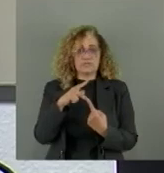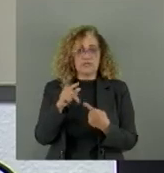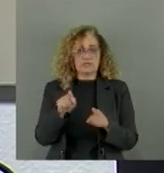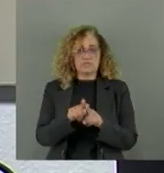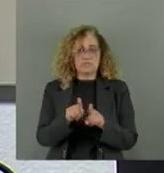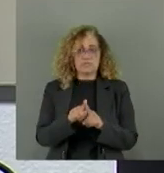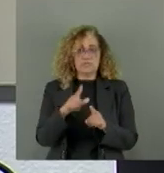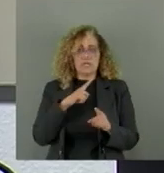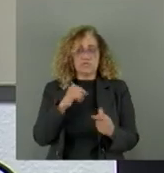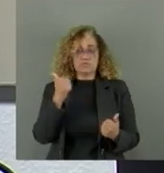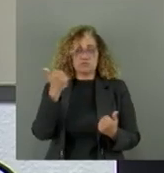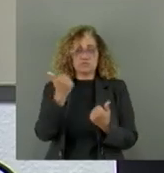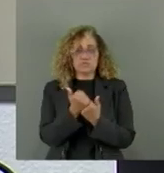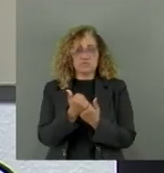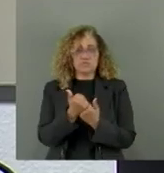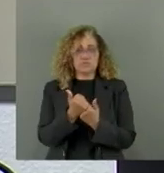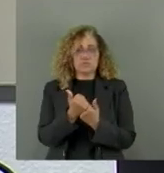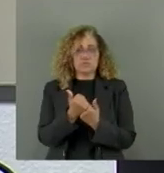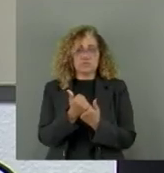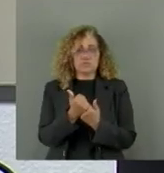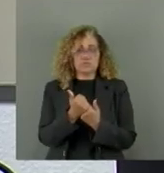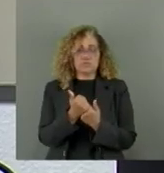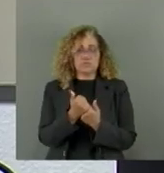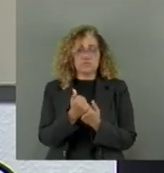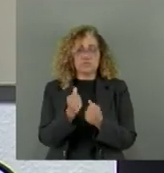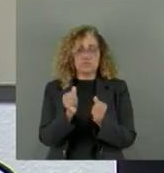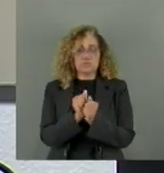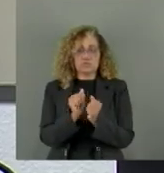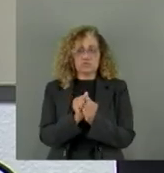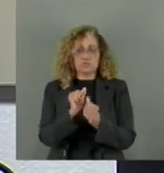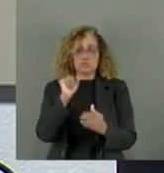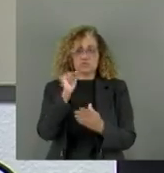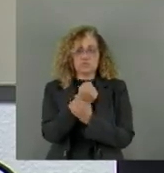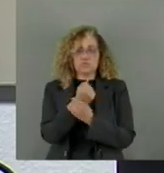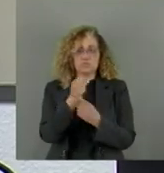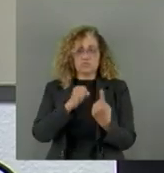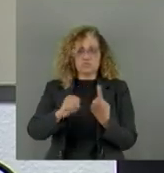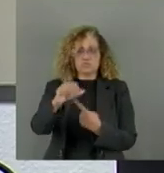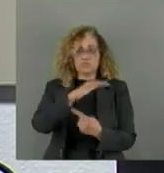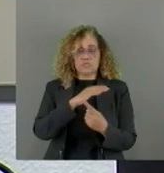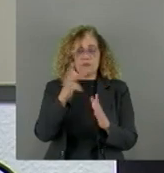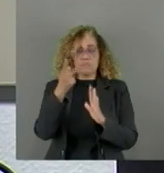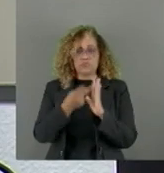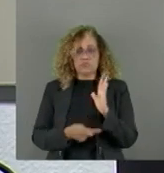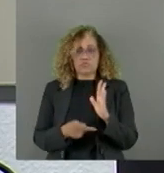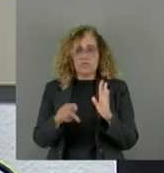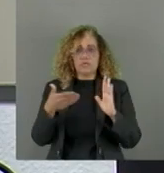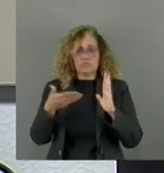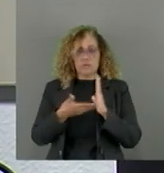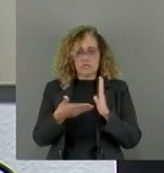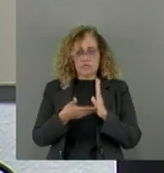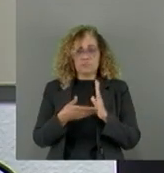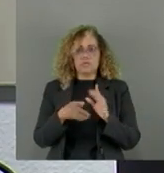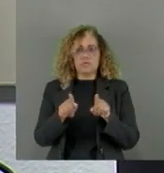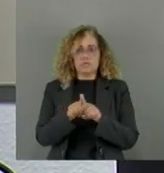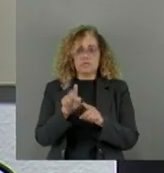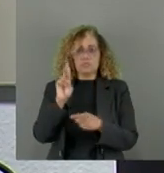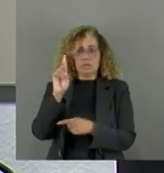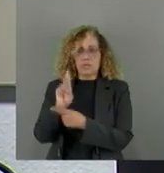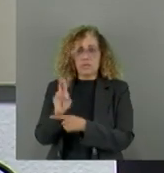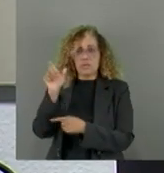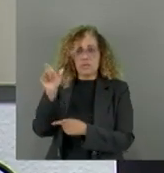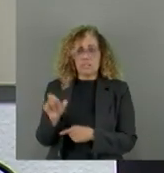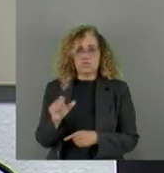pelo Instituto Nacional do Seguro Social. O projeto é de autoria da Câmara dos Deputados, o relator é o